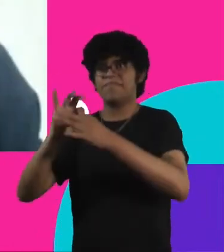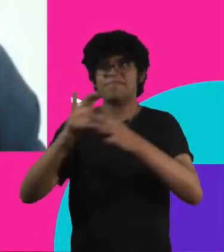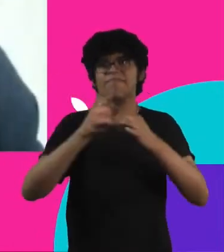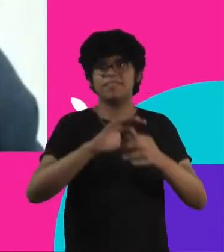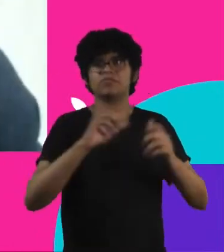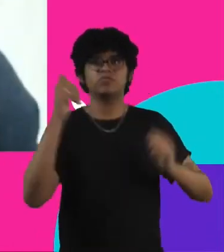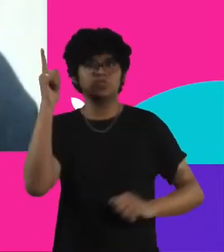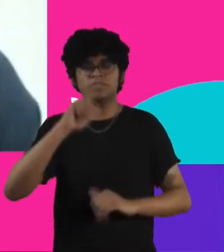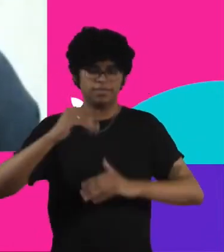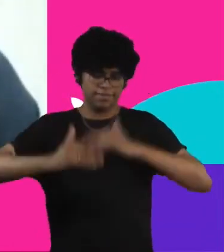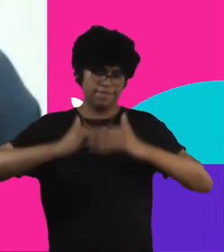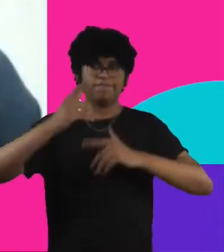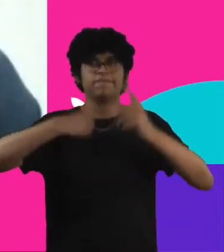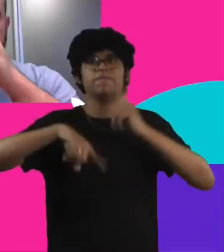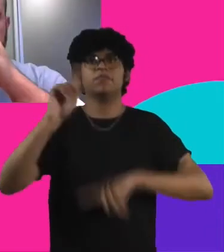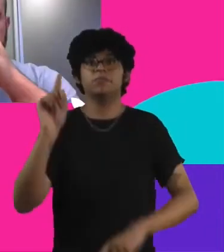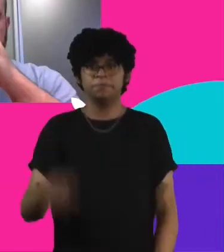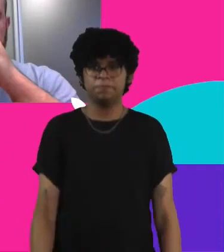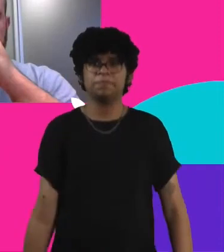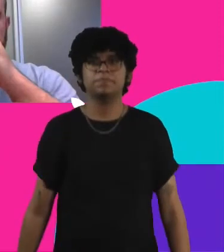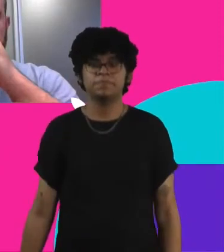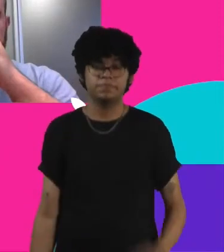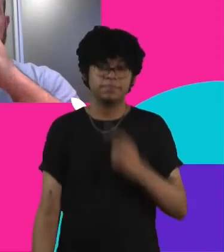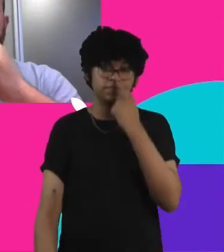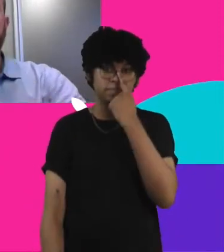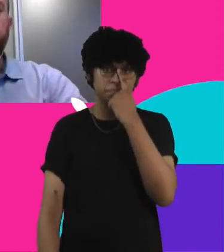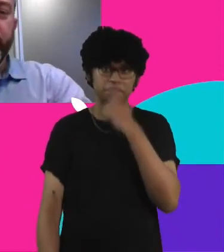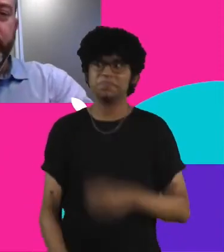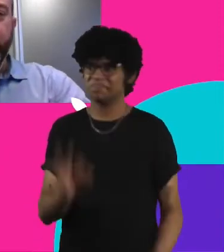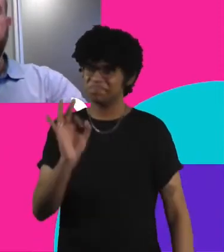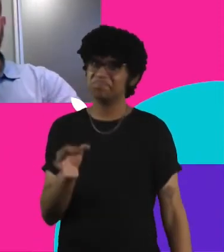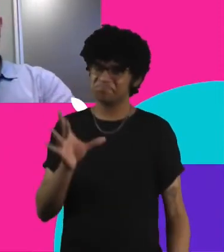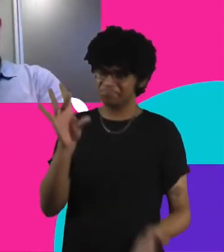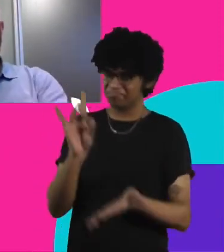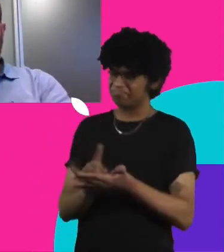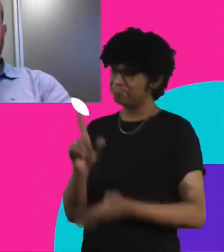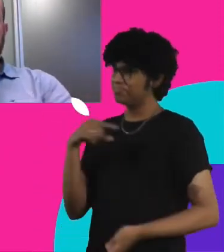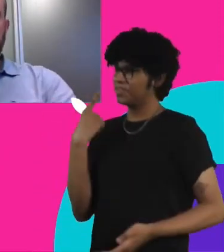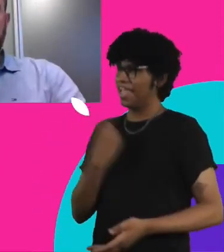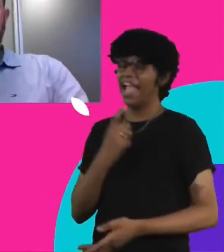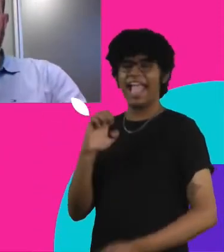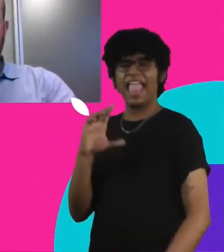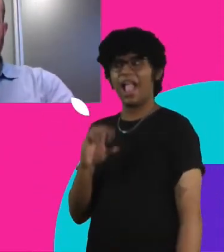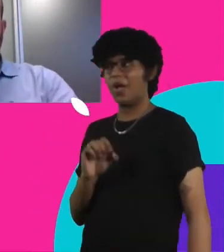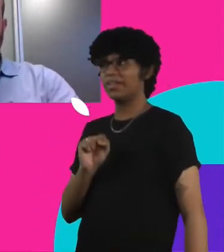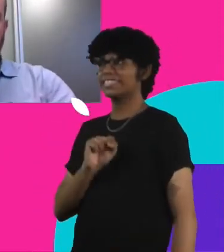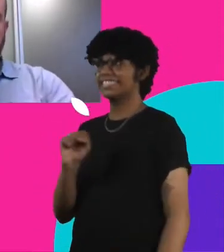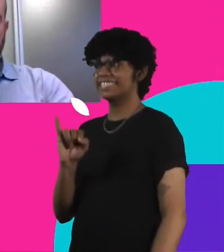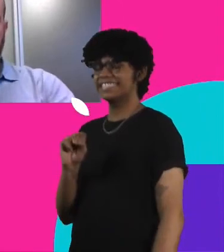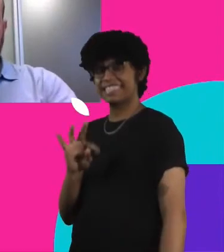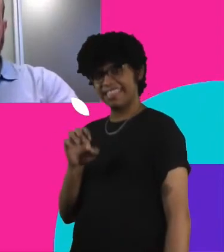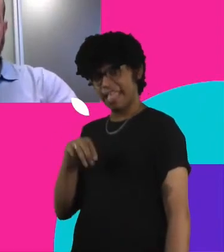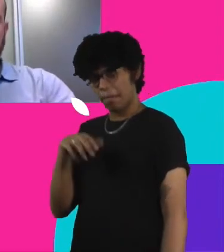pessoas evoluírem. Bem, eu acho que é isso mesmo, né? Somos um ecossistema e estamos todos